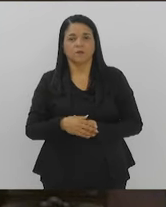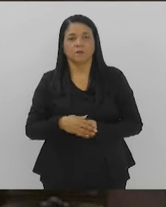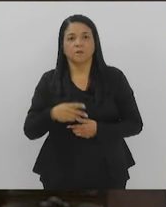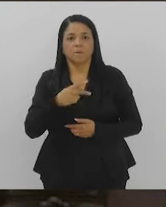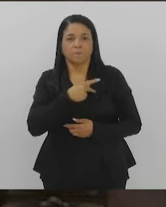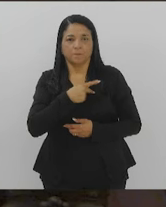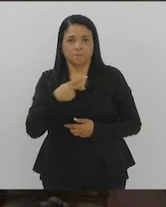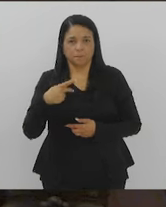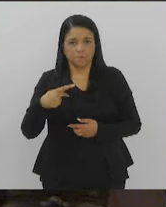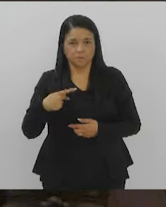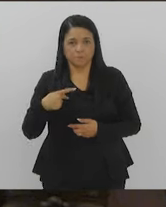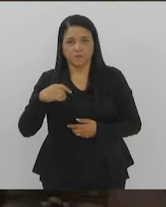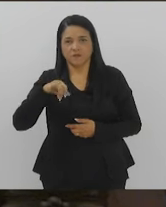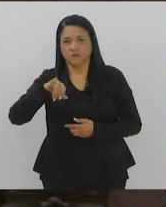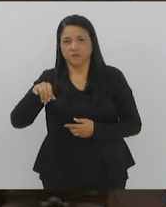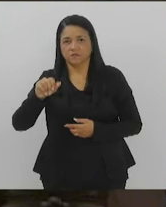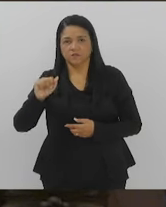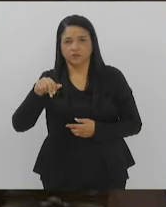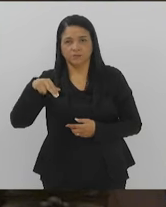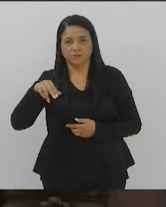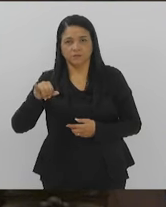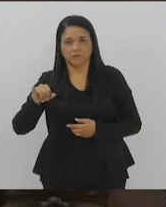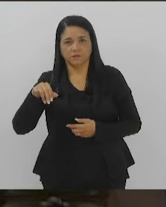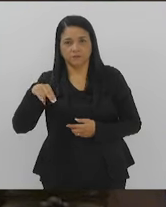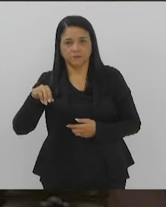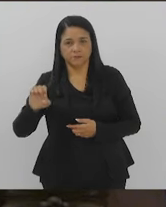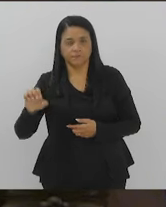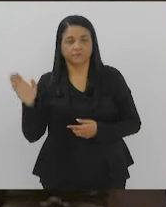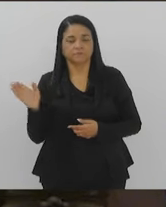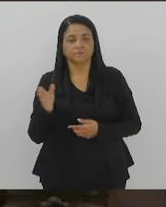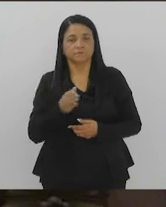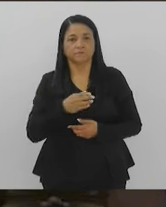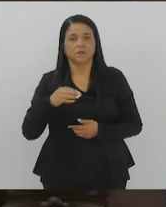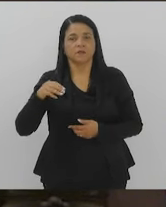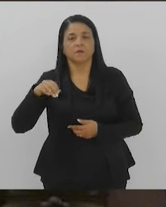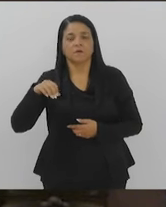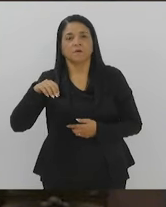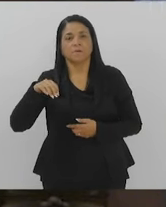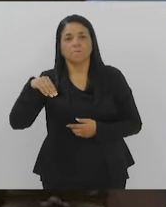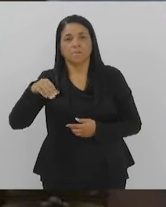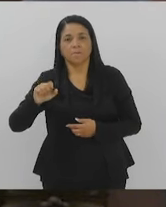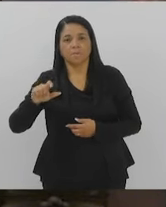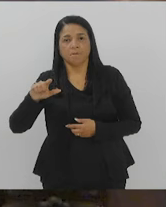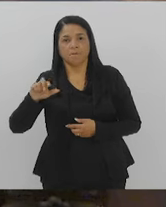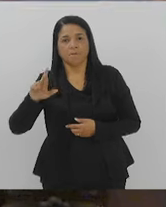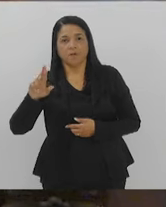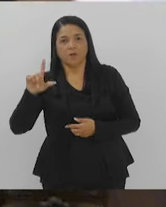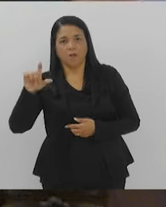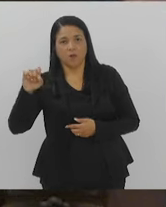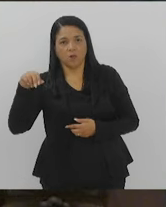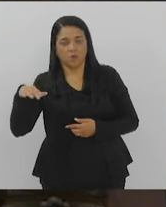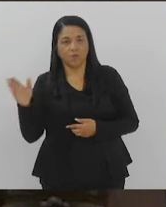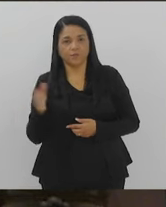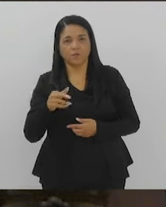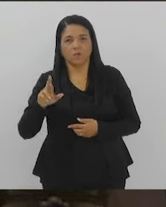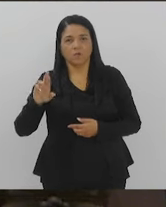pastora Janine Murrongo, o pastor Marlon Sampaio, o pastor Robson de Souza, pastora